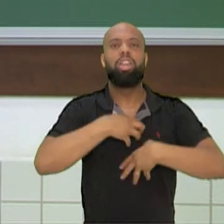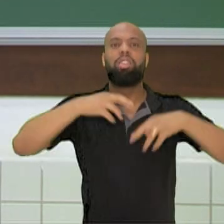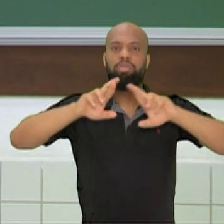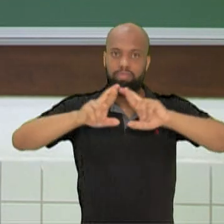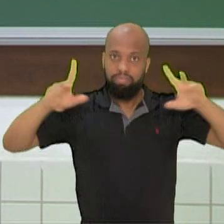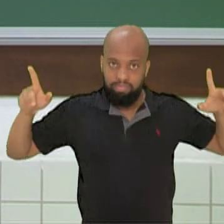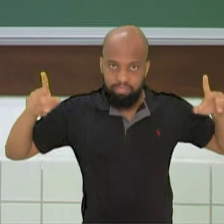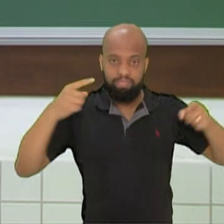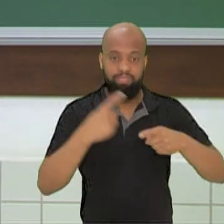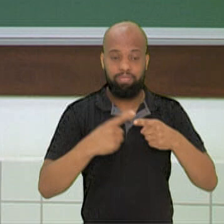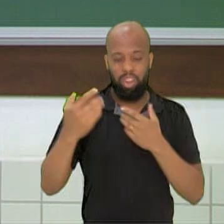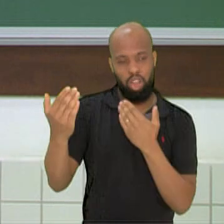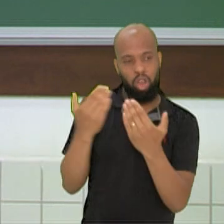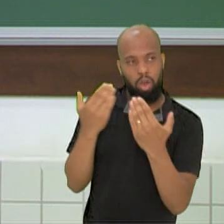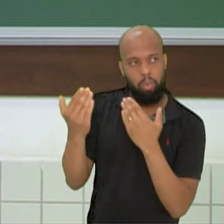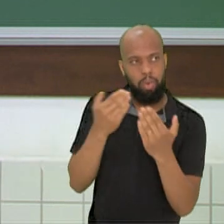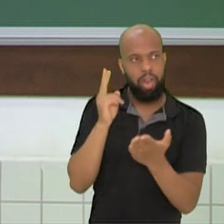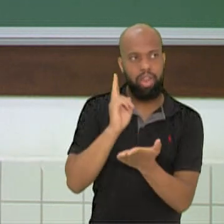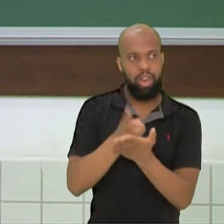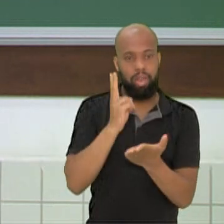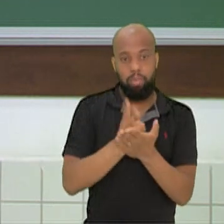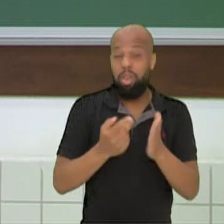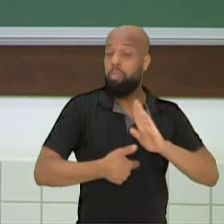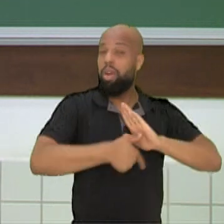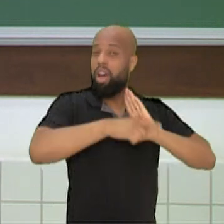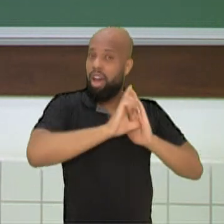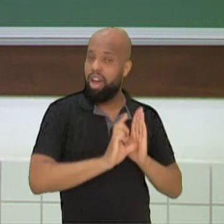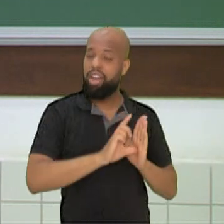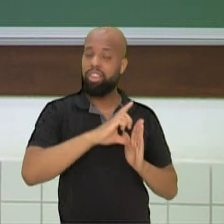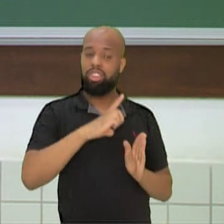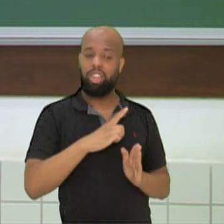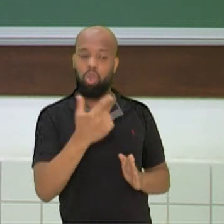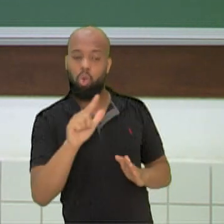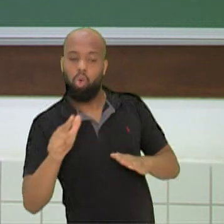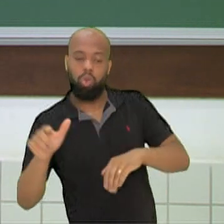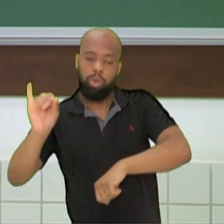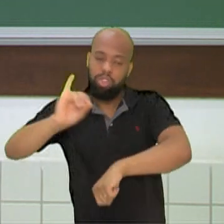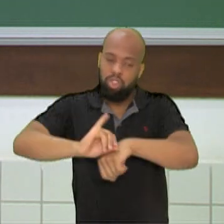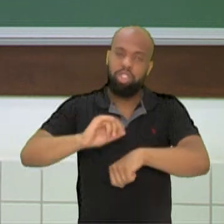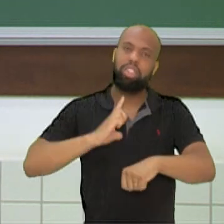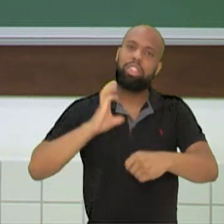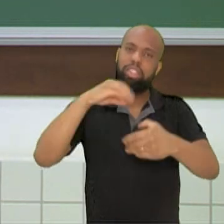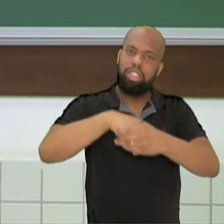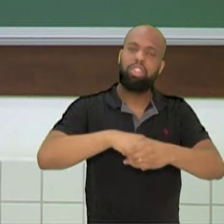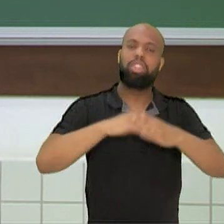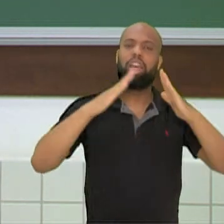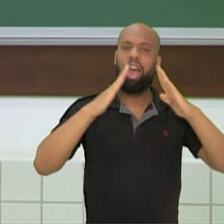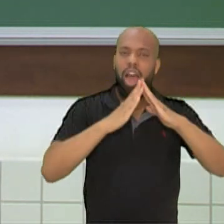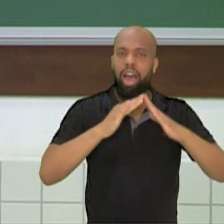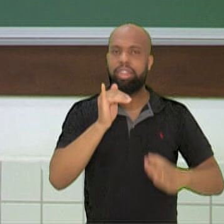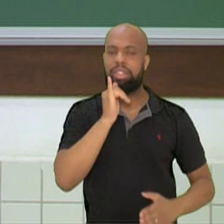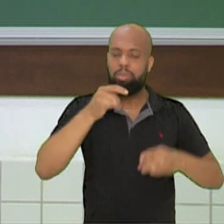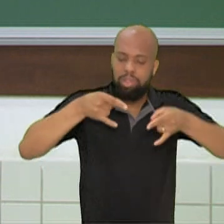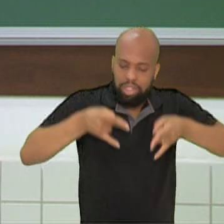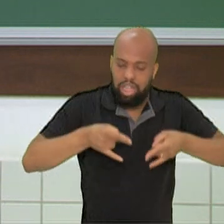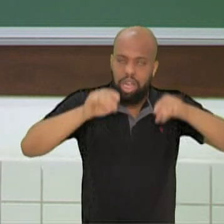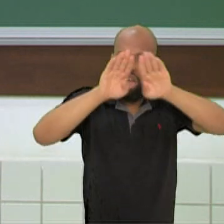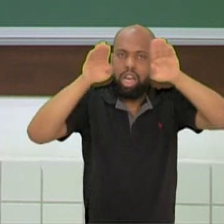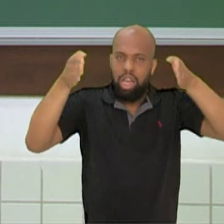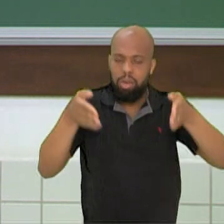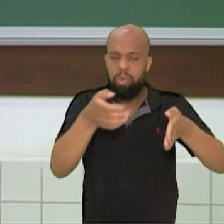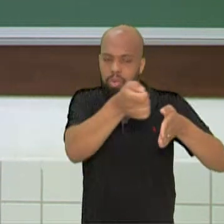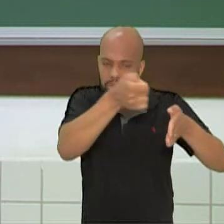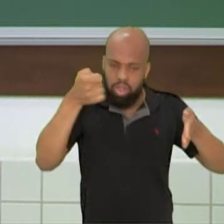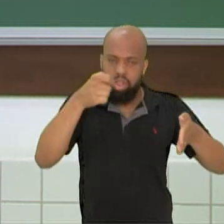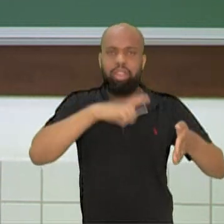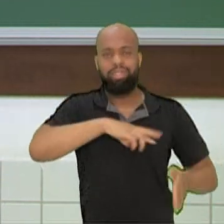diferente, comparada com a mesma peça que você tenha outros objetos ali, como a cama, a guarda-roupa, entre outros elementos ali.